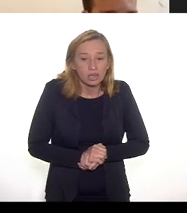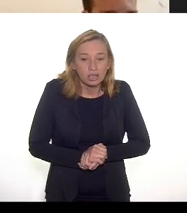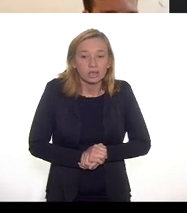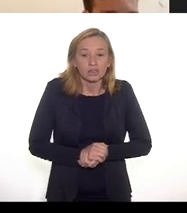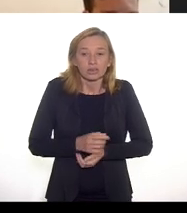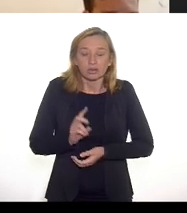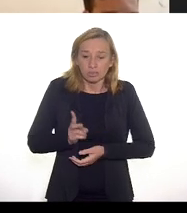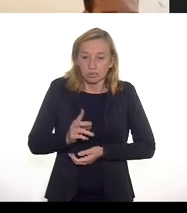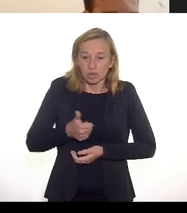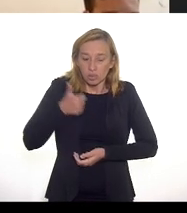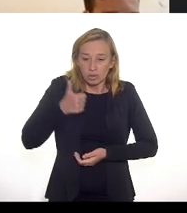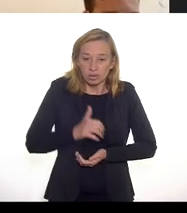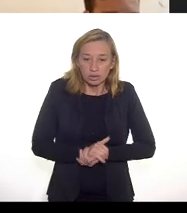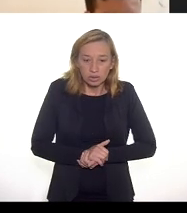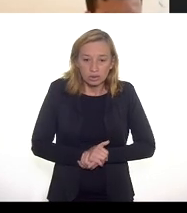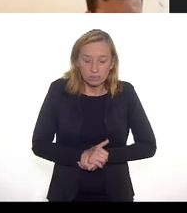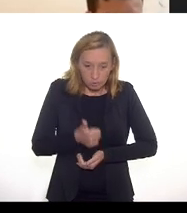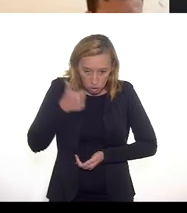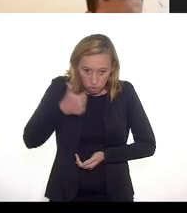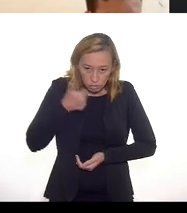Agora vai, melhorou. Não,